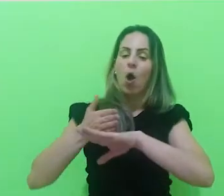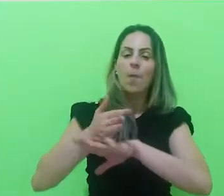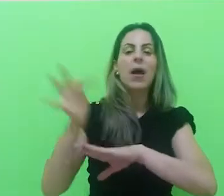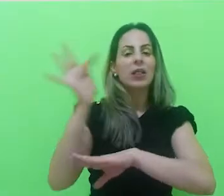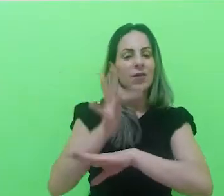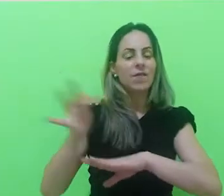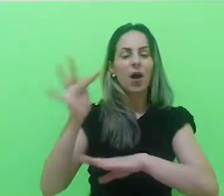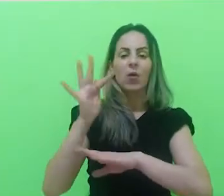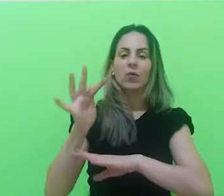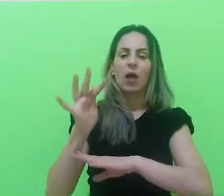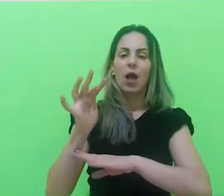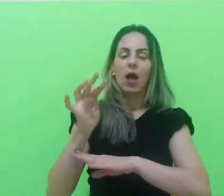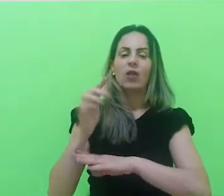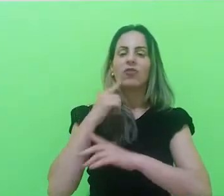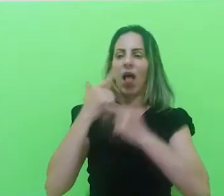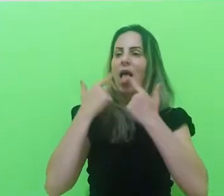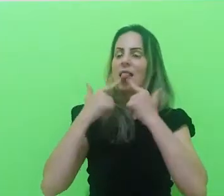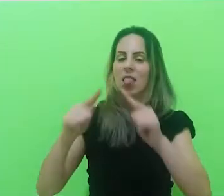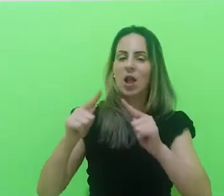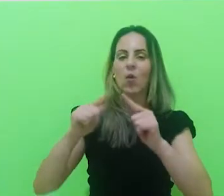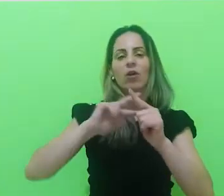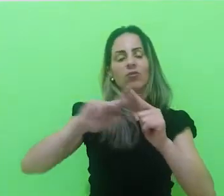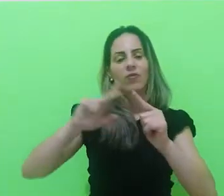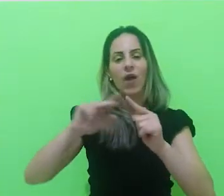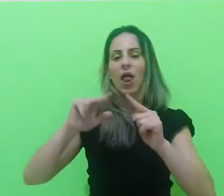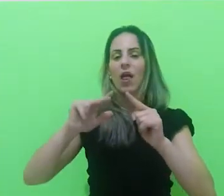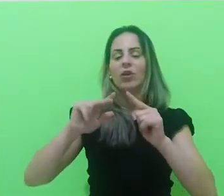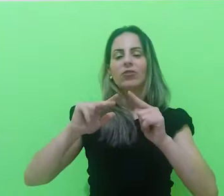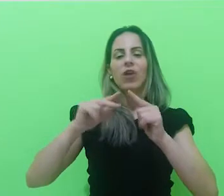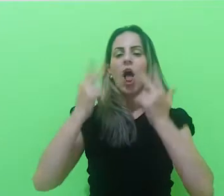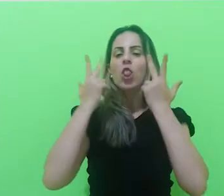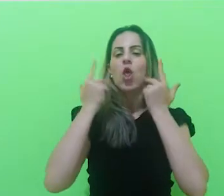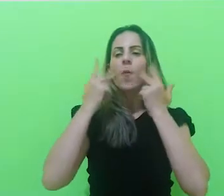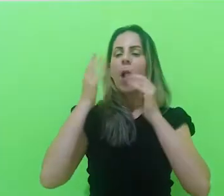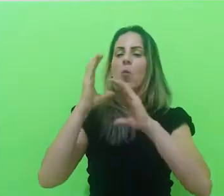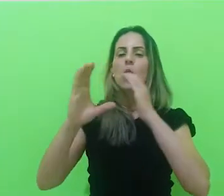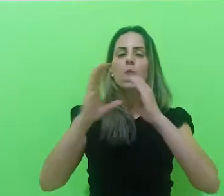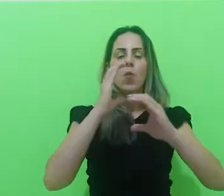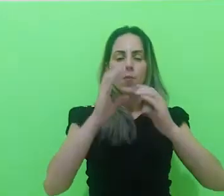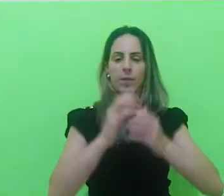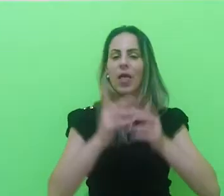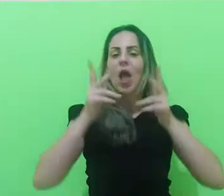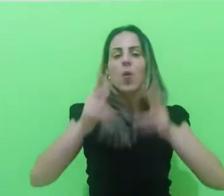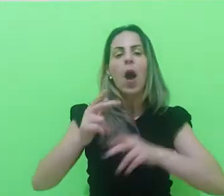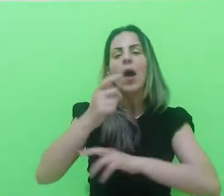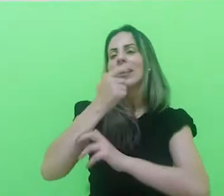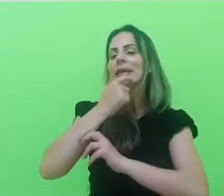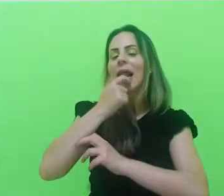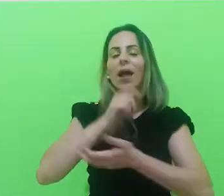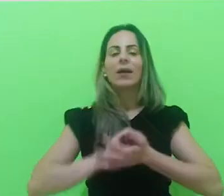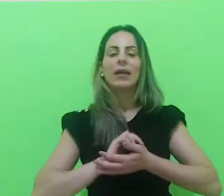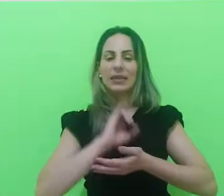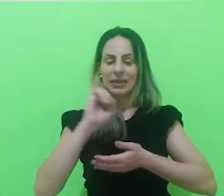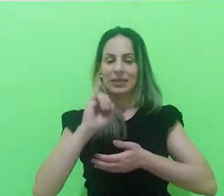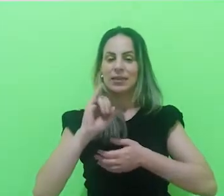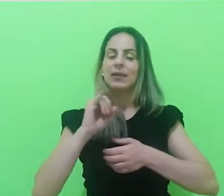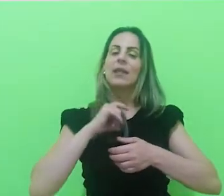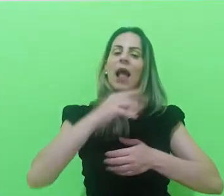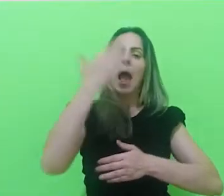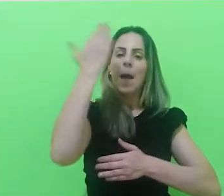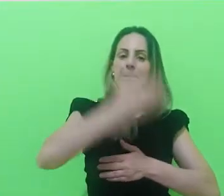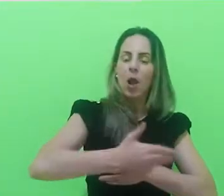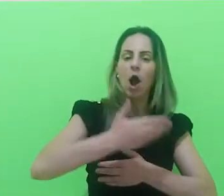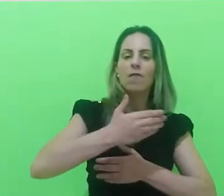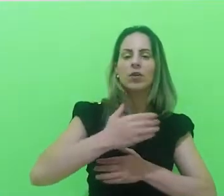já não fale fluentemente, não é verdade? A mesma coisa quando você vai fazer um treino em inglês. Então, se você vai fazer uma prova de proficiência, que pode